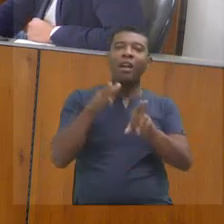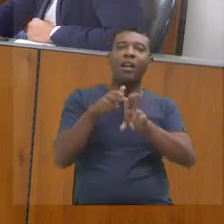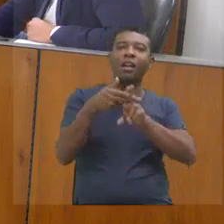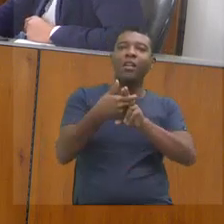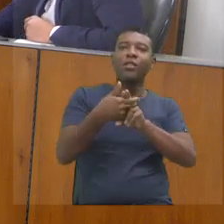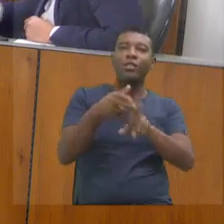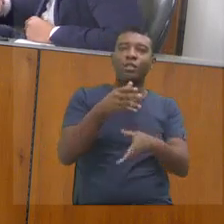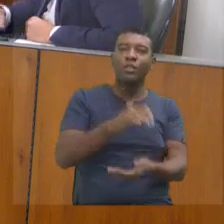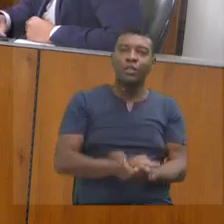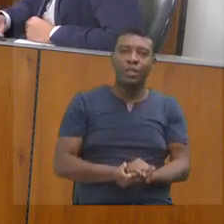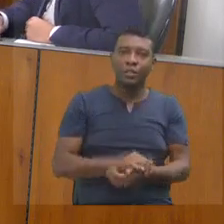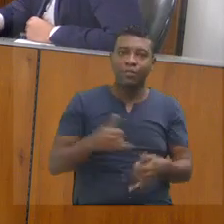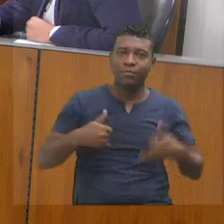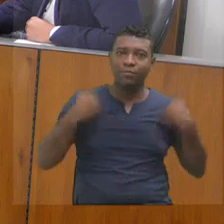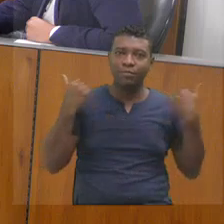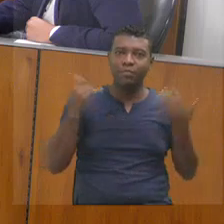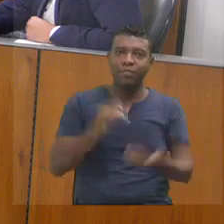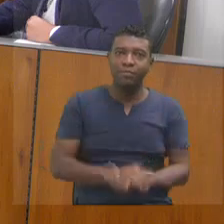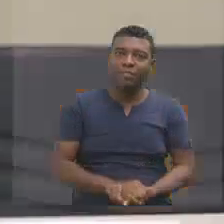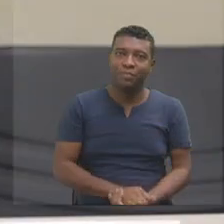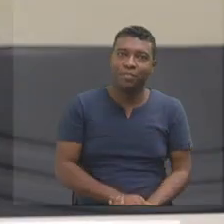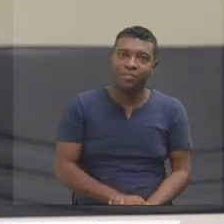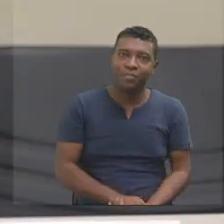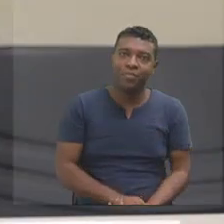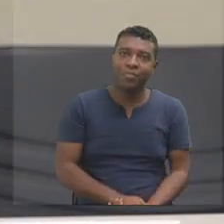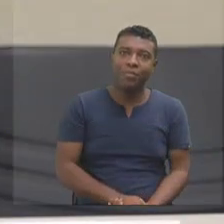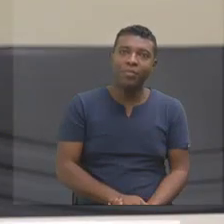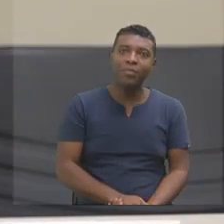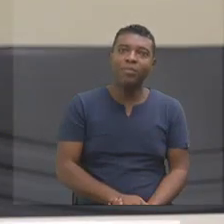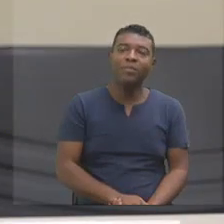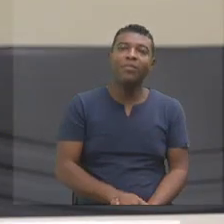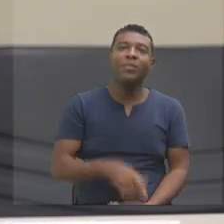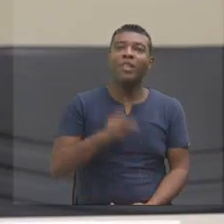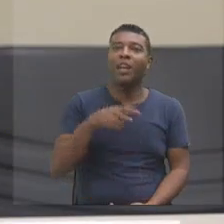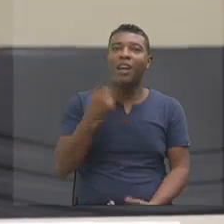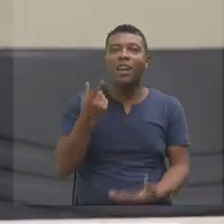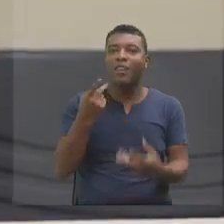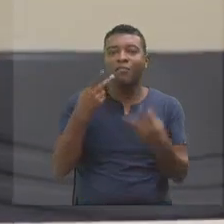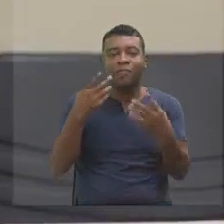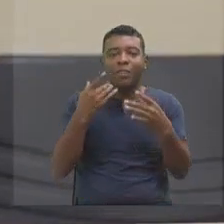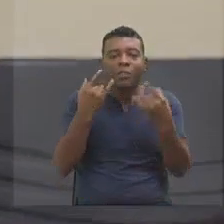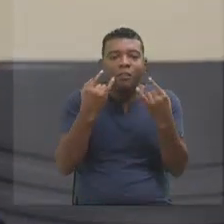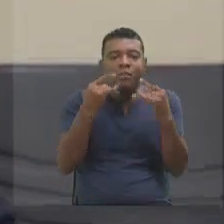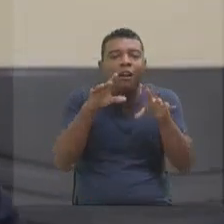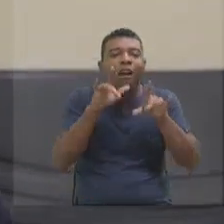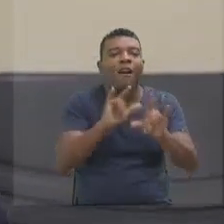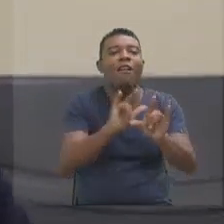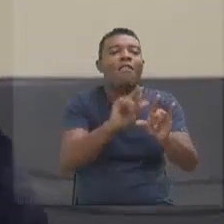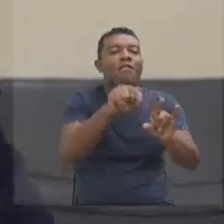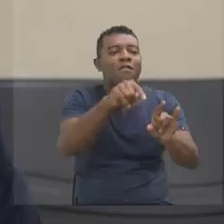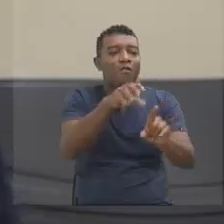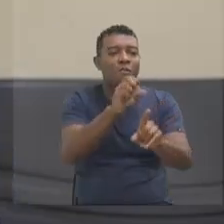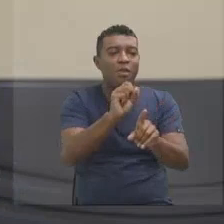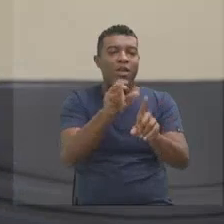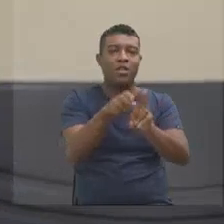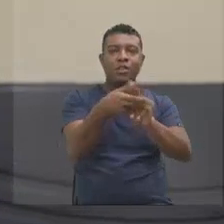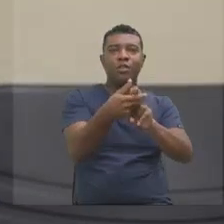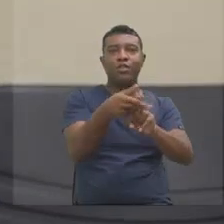orgulhoso perdão da palavra tarado igual a gente com suas Mas obrigado